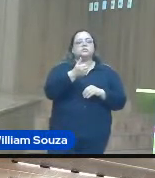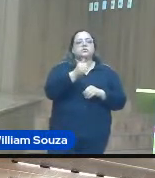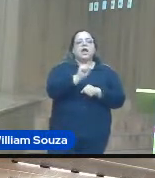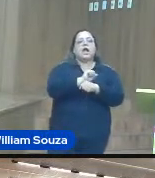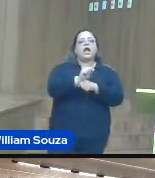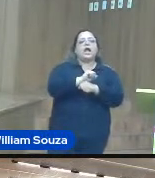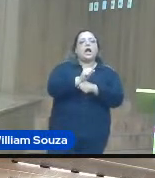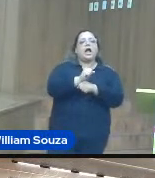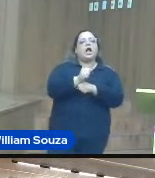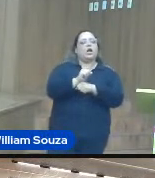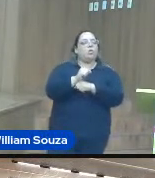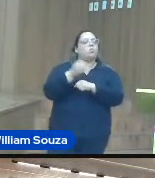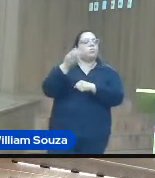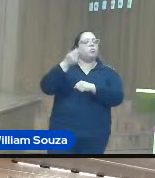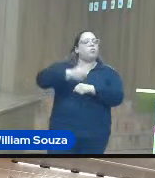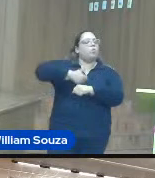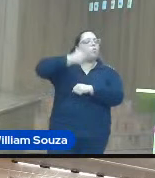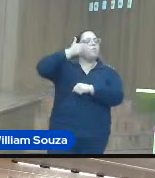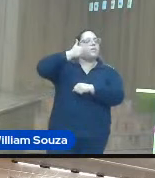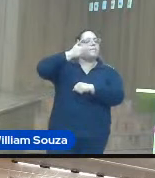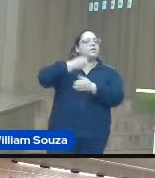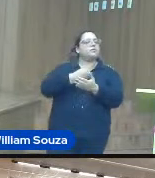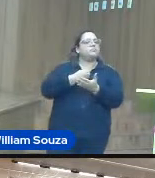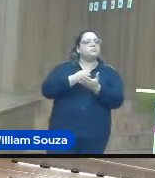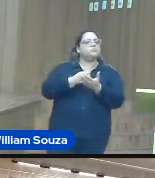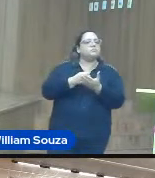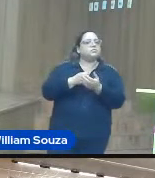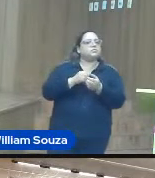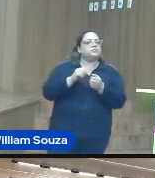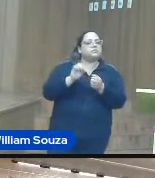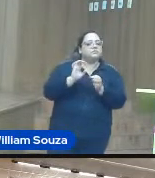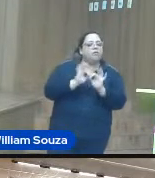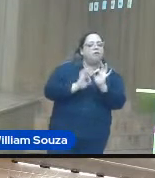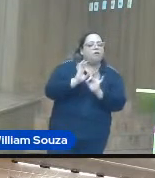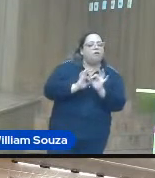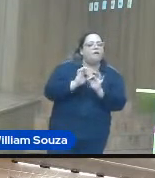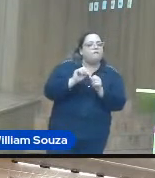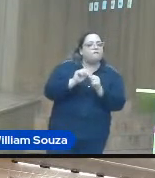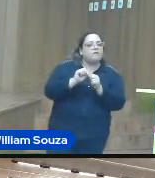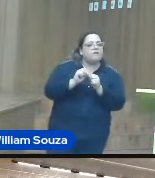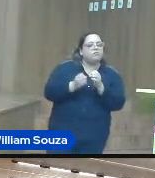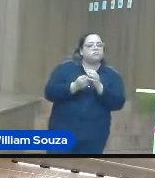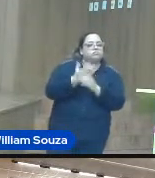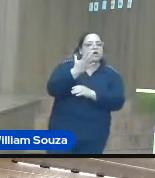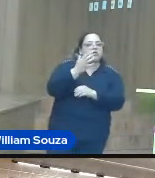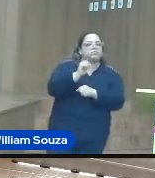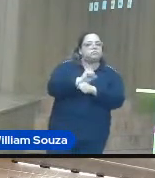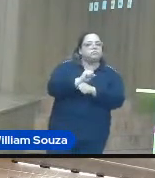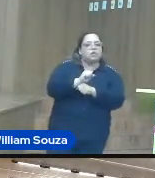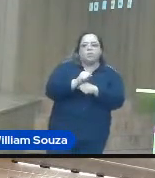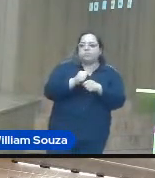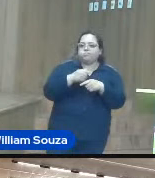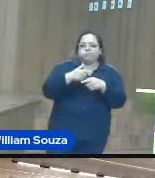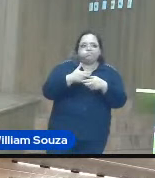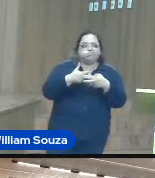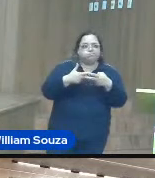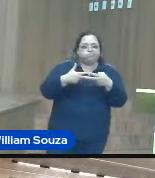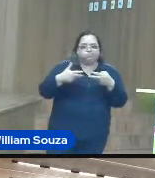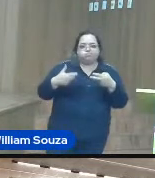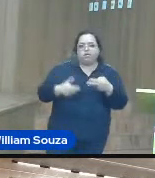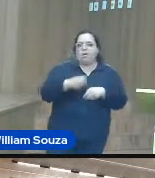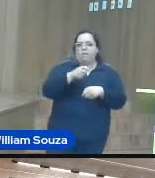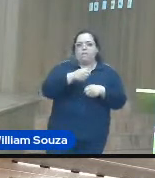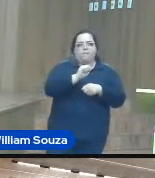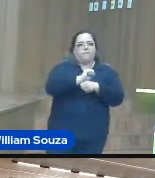feito em série, feito em massa na história. Só para vocês terem uma ideia. Então, imaginem